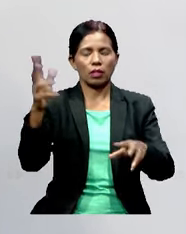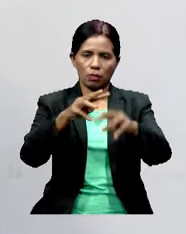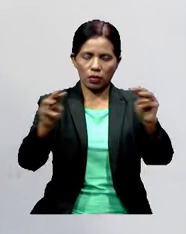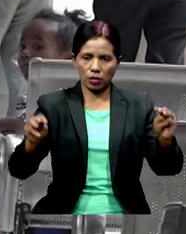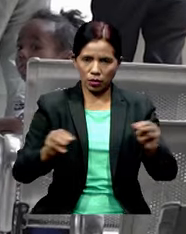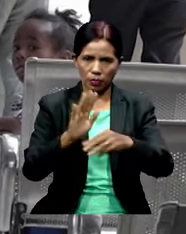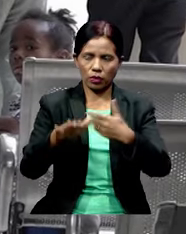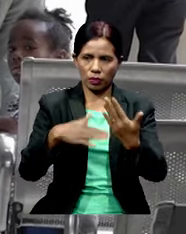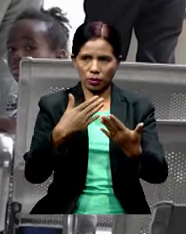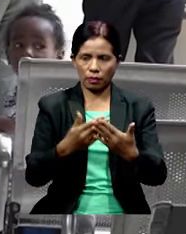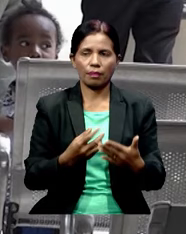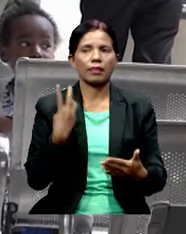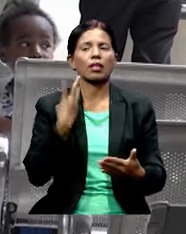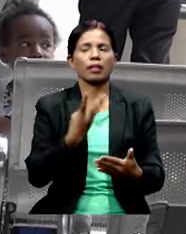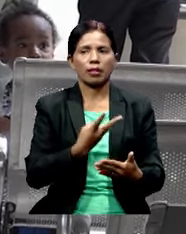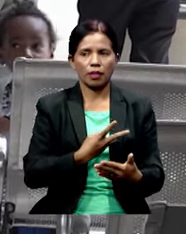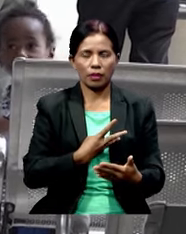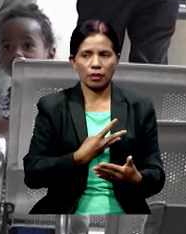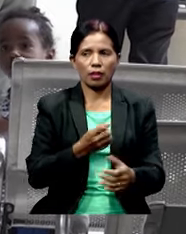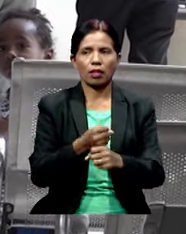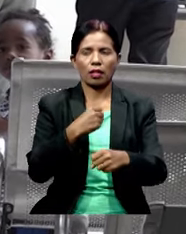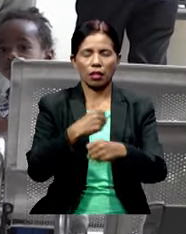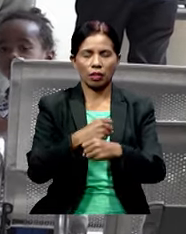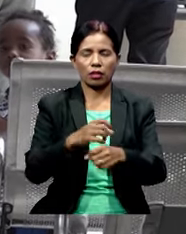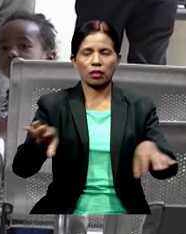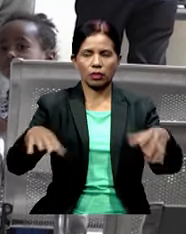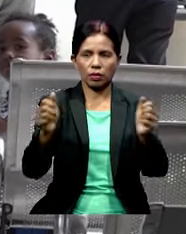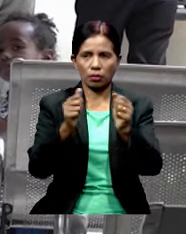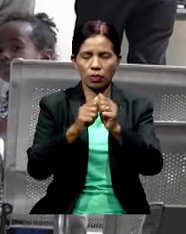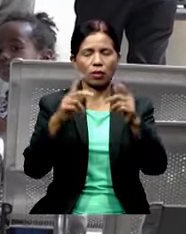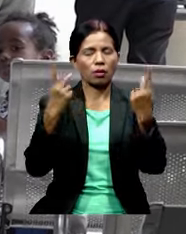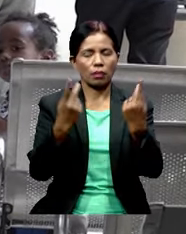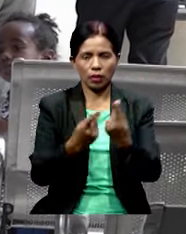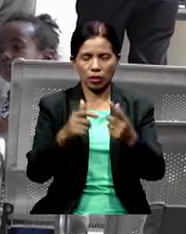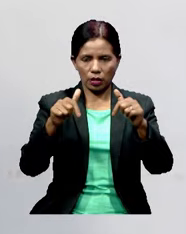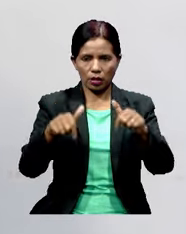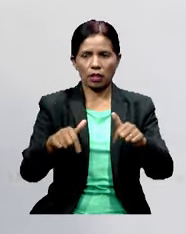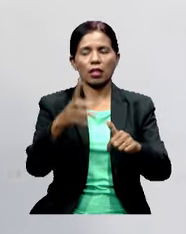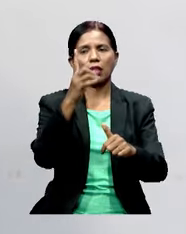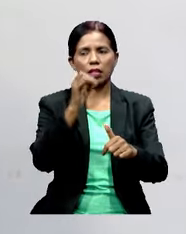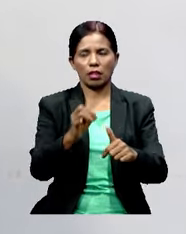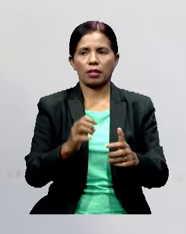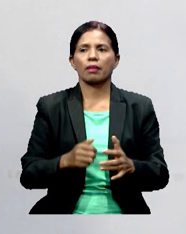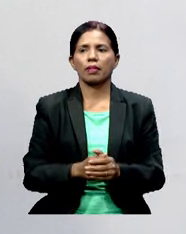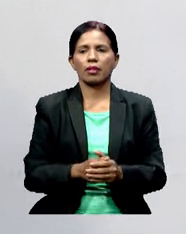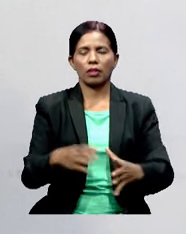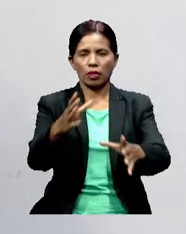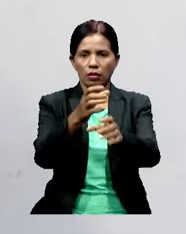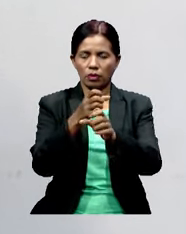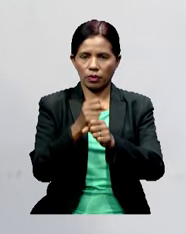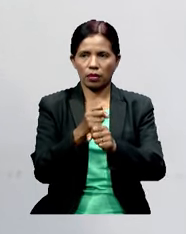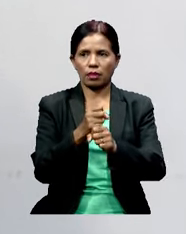hutu. O itamos halona kontrato kompanya lokal ya ne paratu bele futi